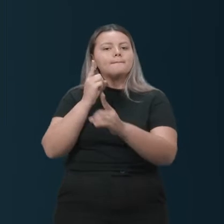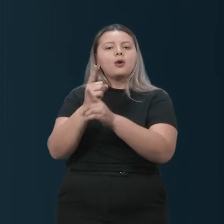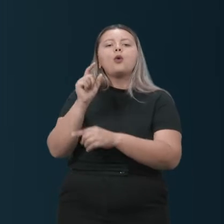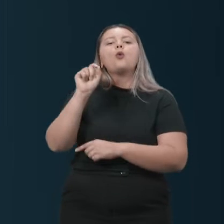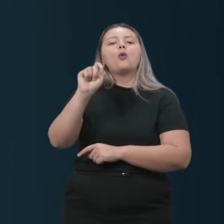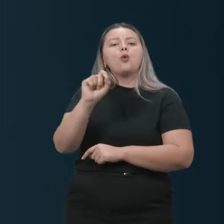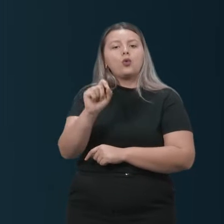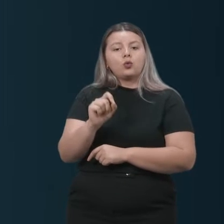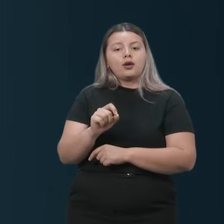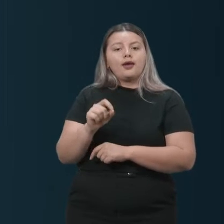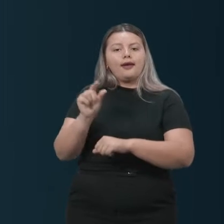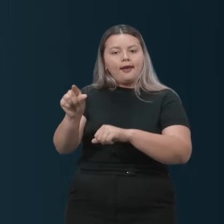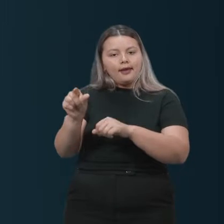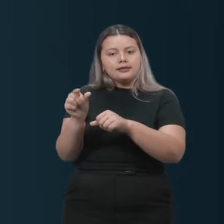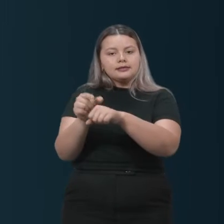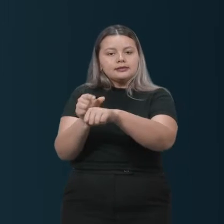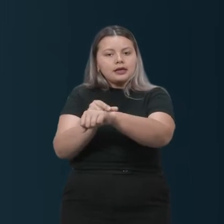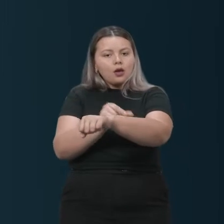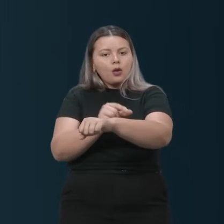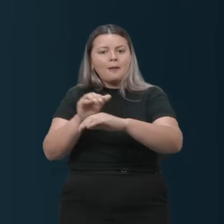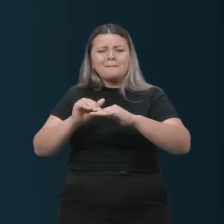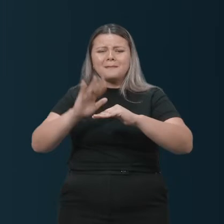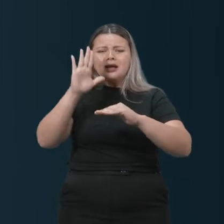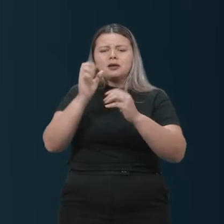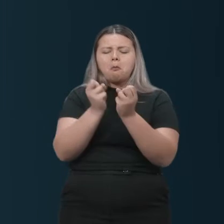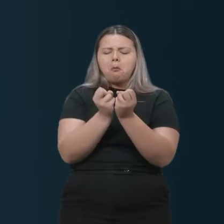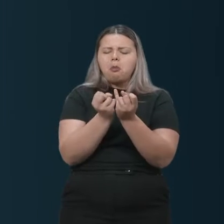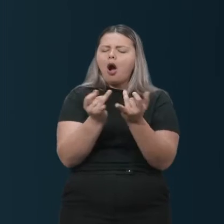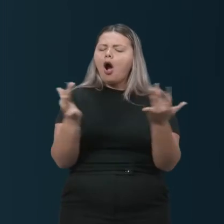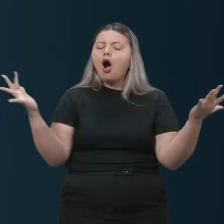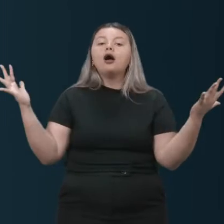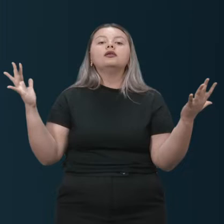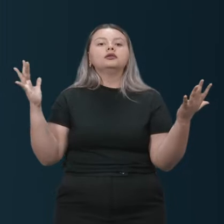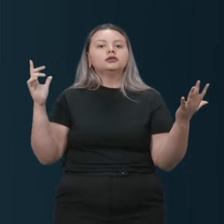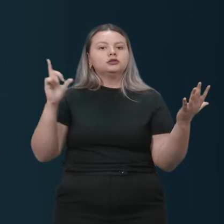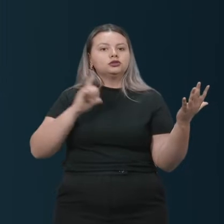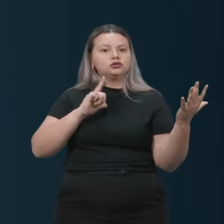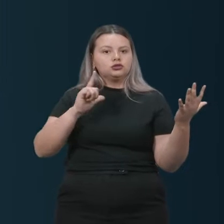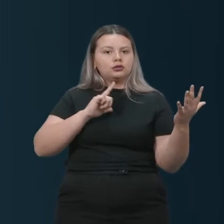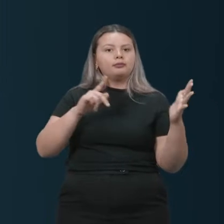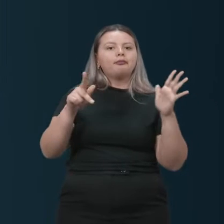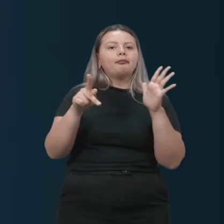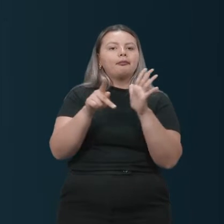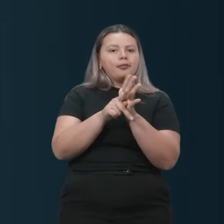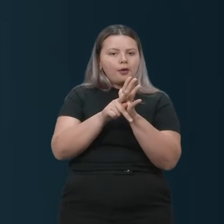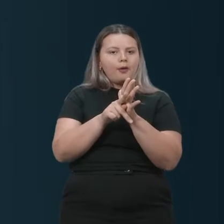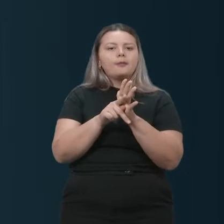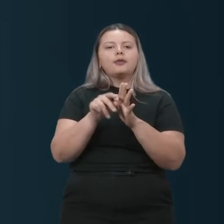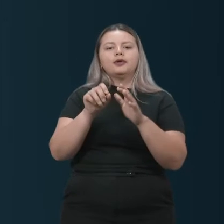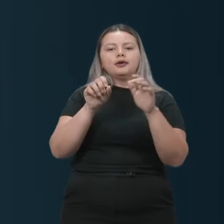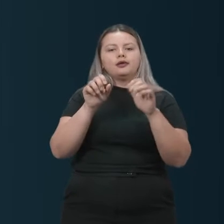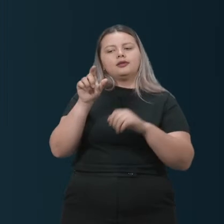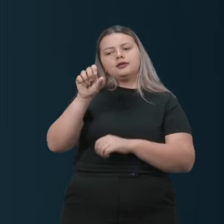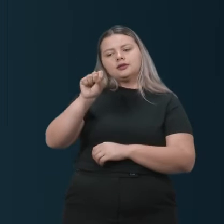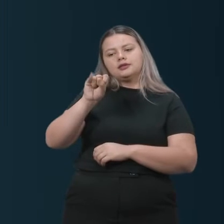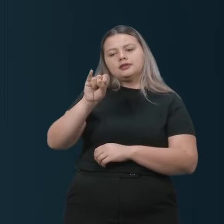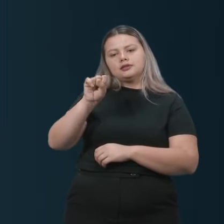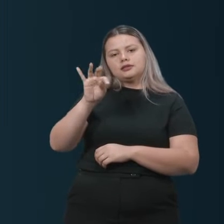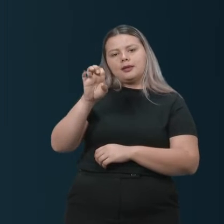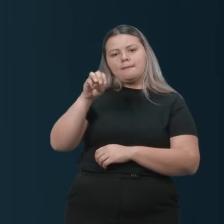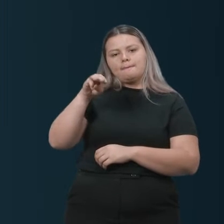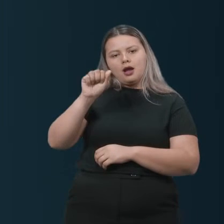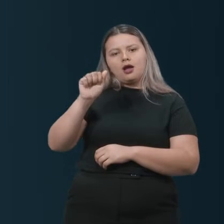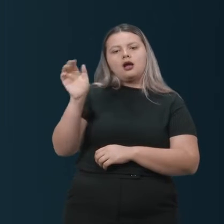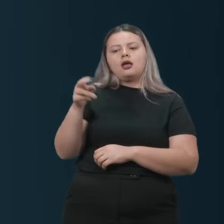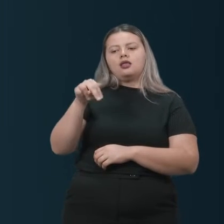sabe, por exemplo, que essas são as células mais numerosas do sistema nervoso. Existe um número muito maior de células da